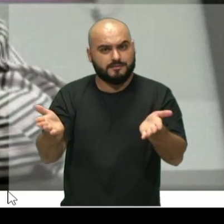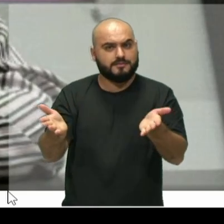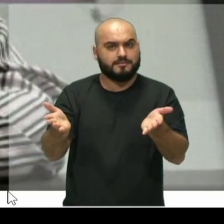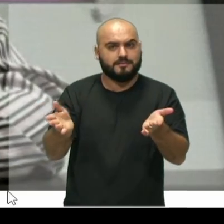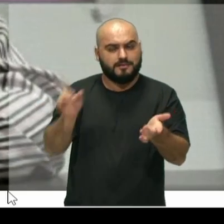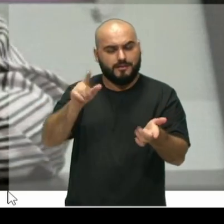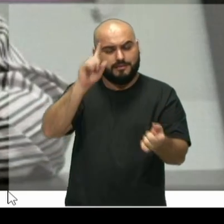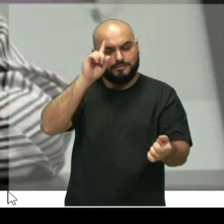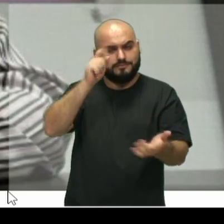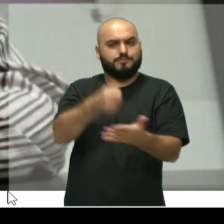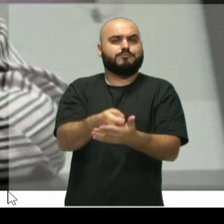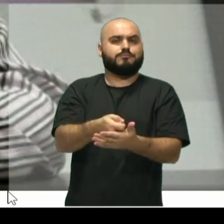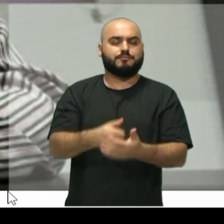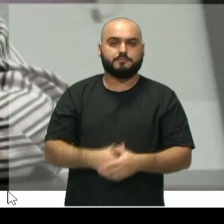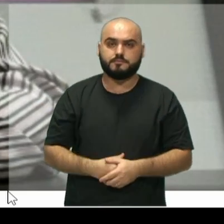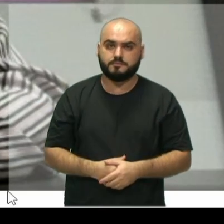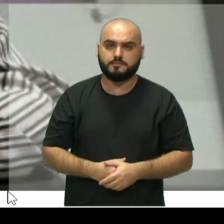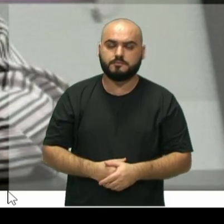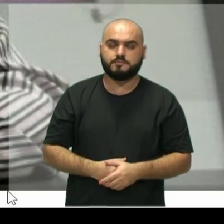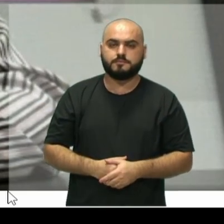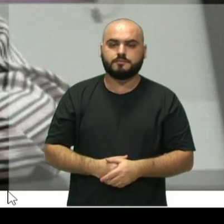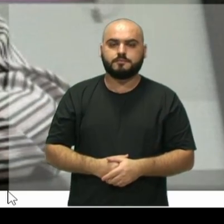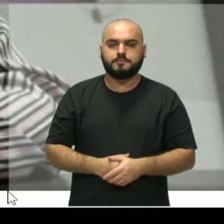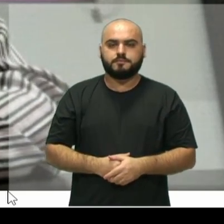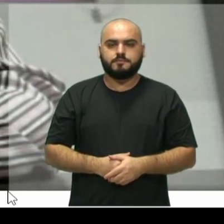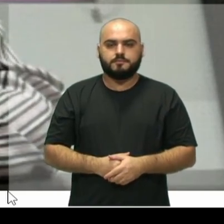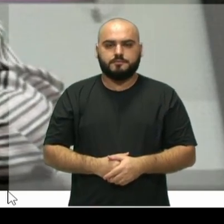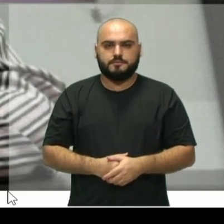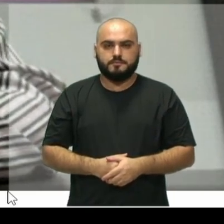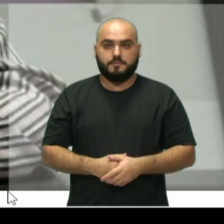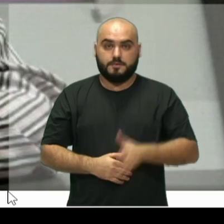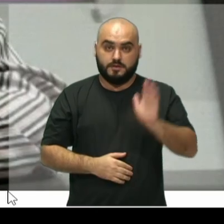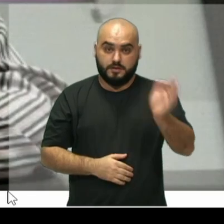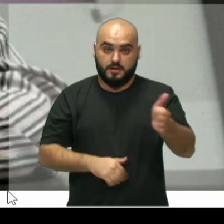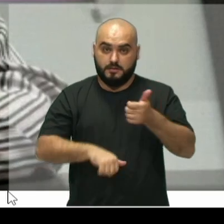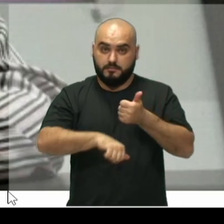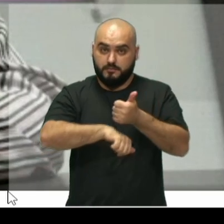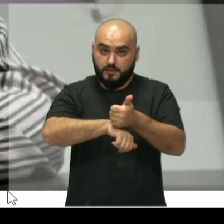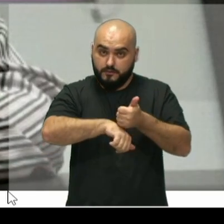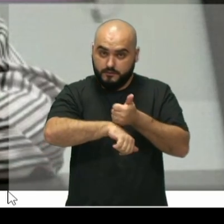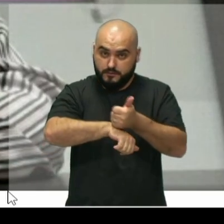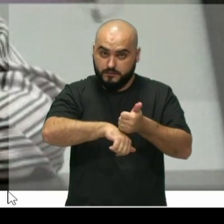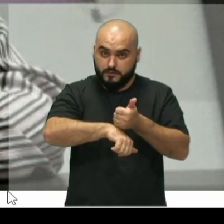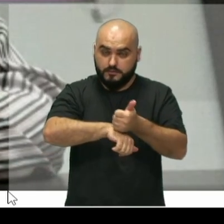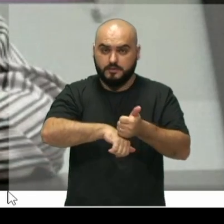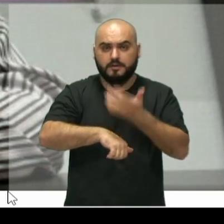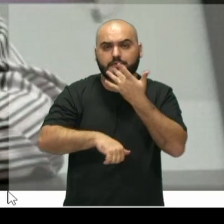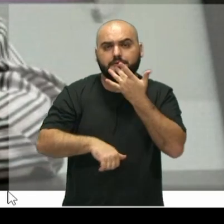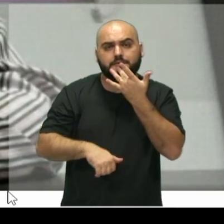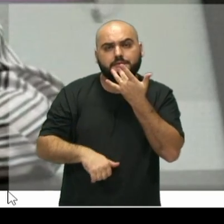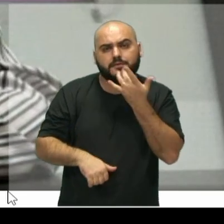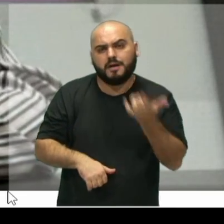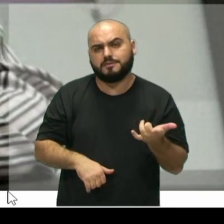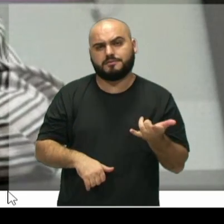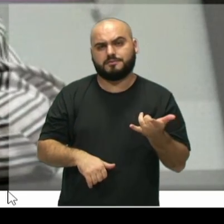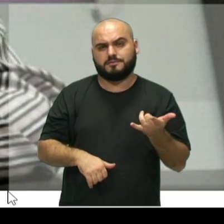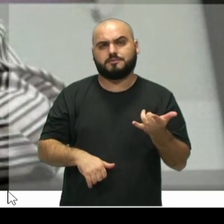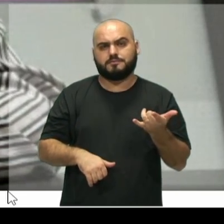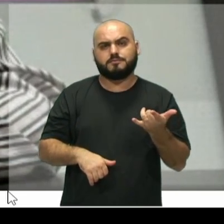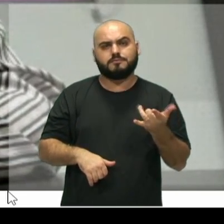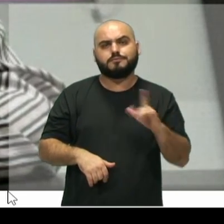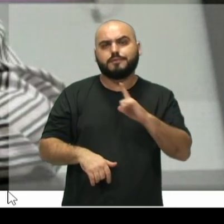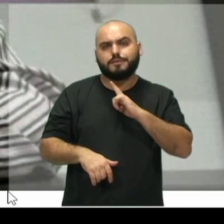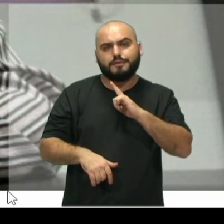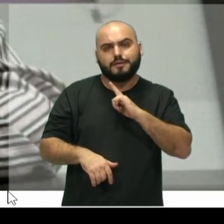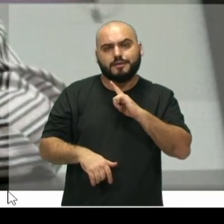maior desafio. A questão dos profissionais é muito fácil que eles tenham